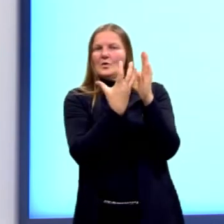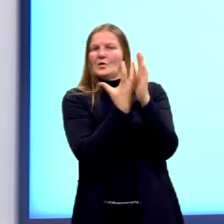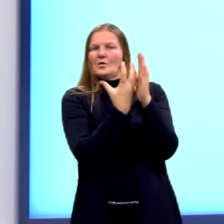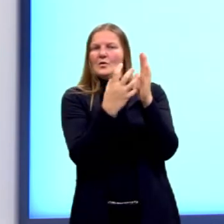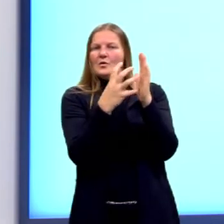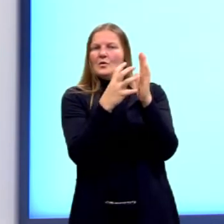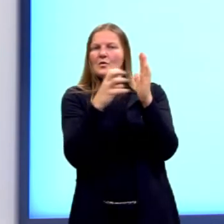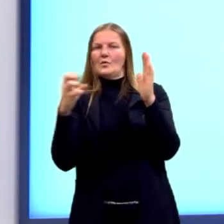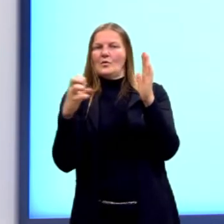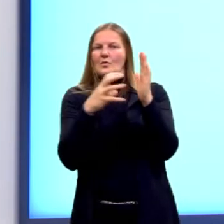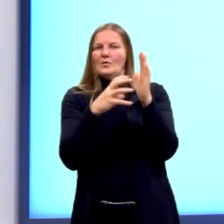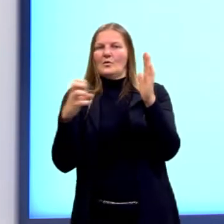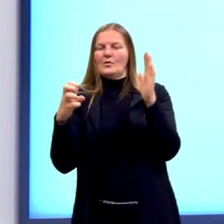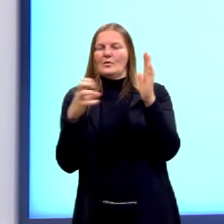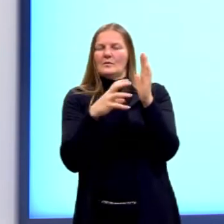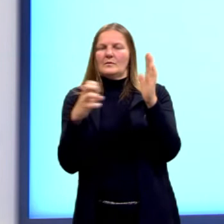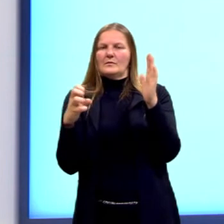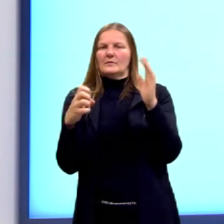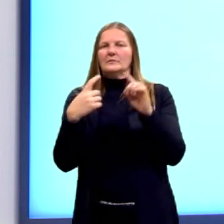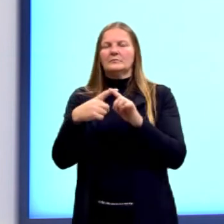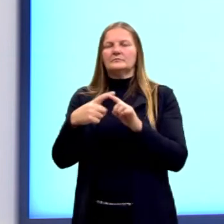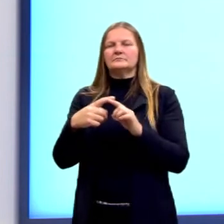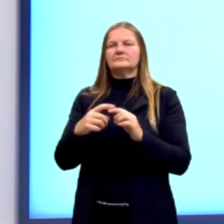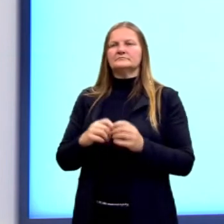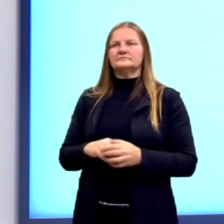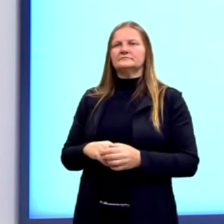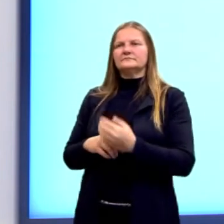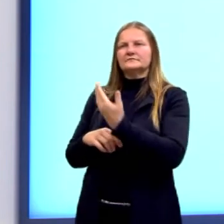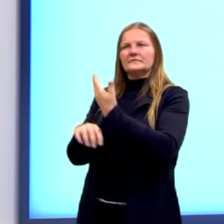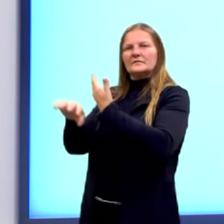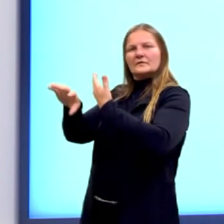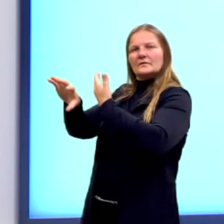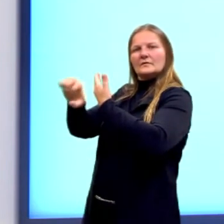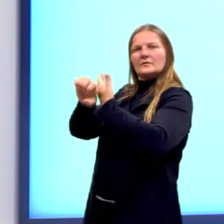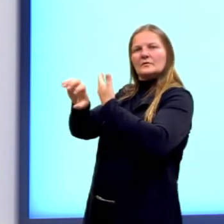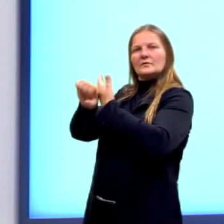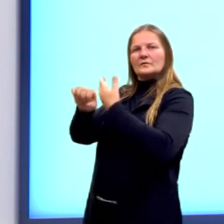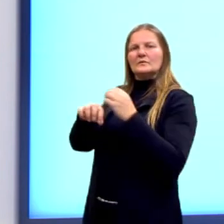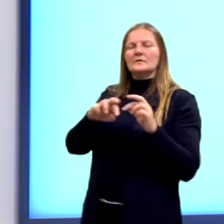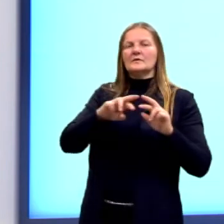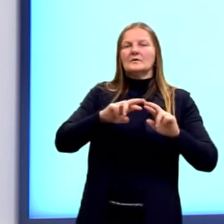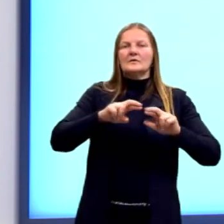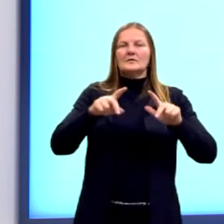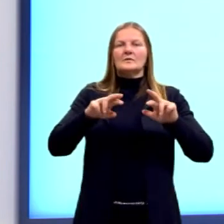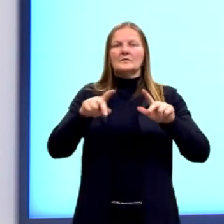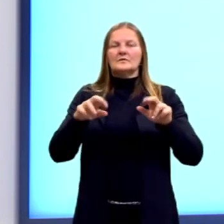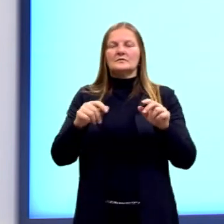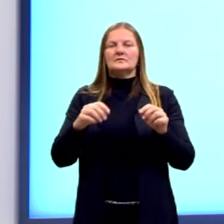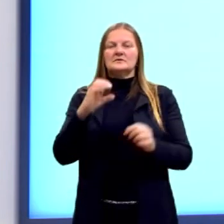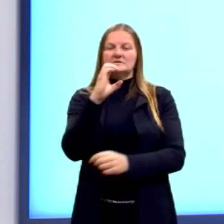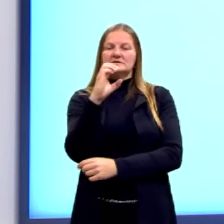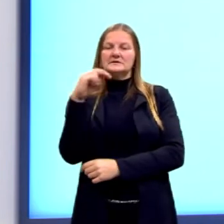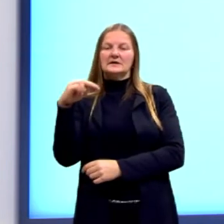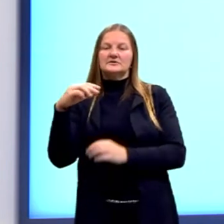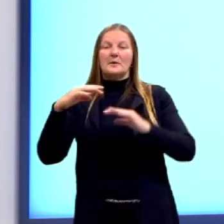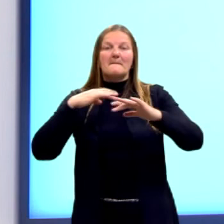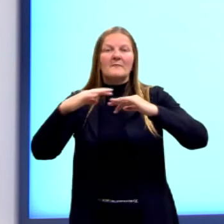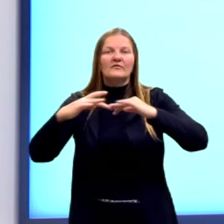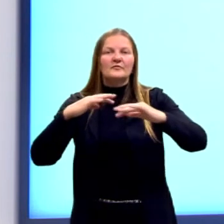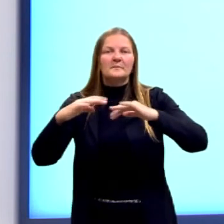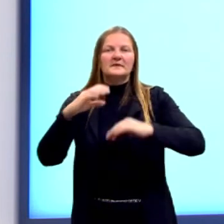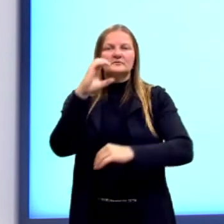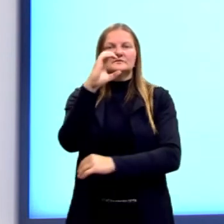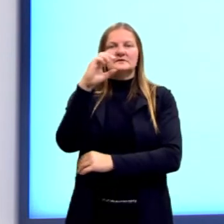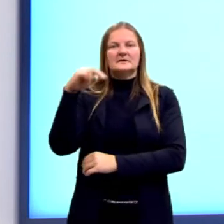o dela começa a vir para cá essa energia potencial começa a se transformar em energia cinética né